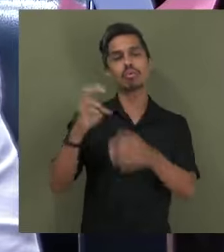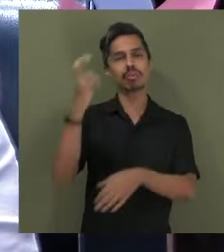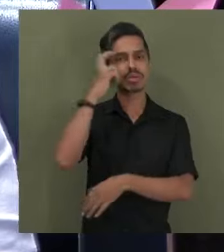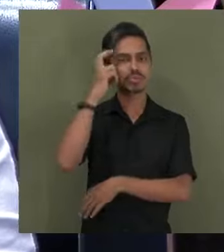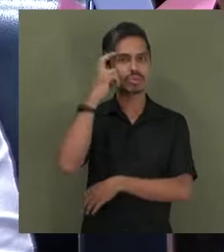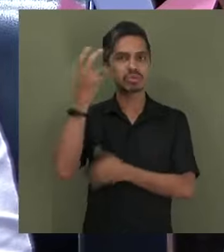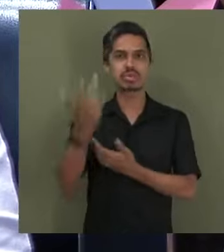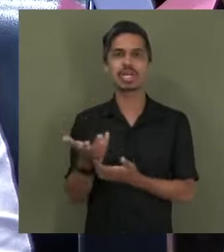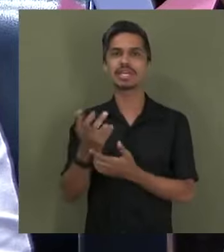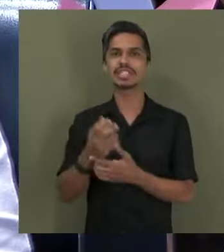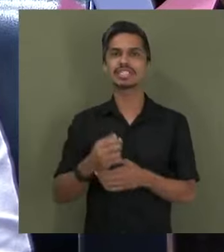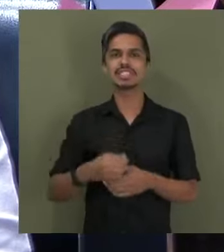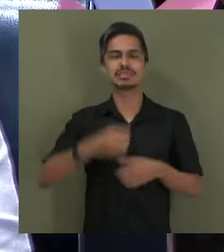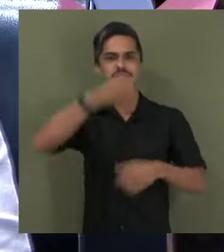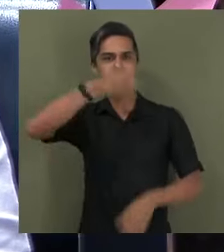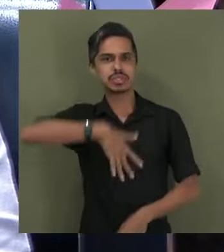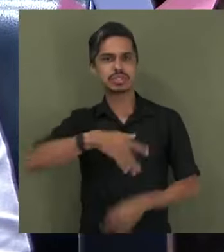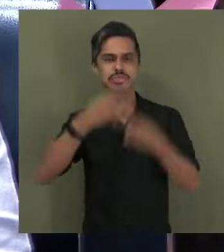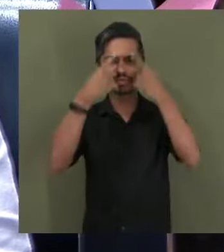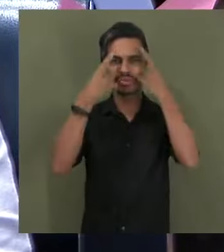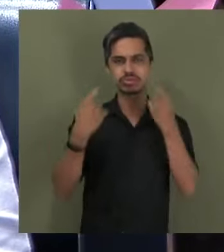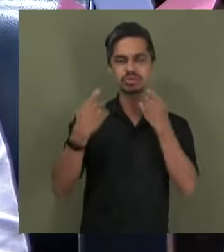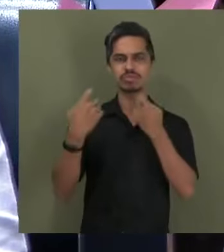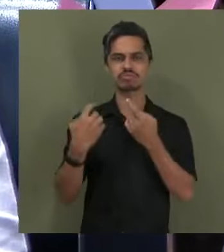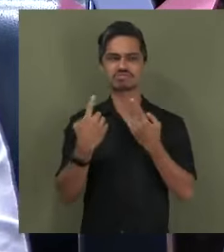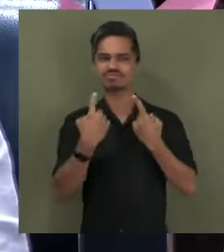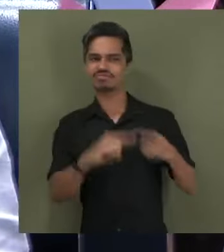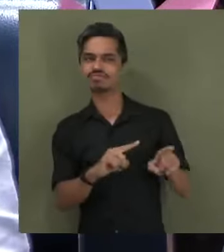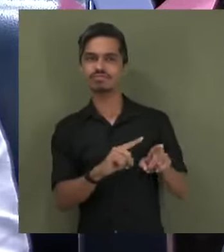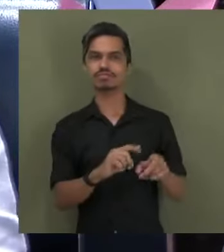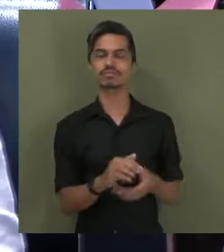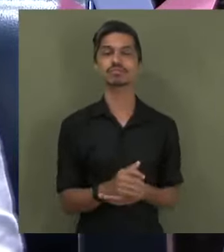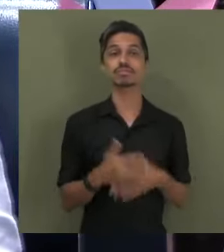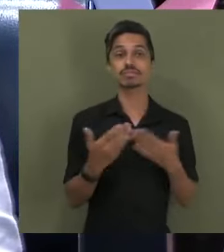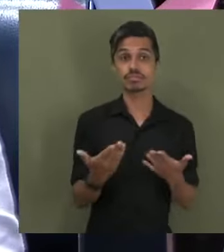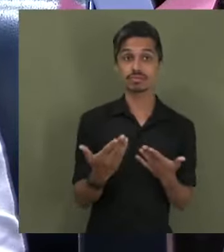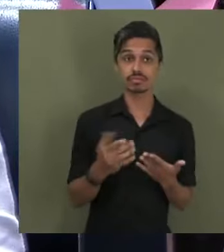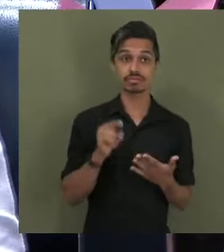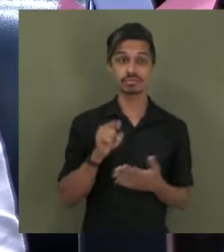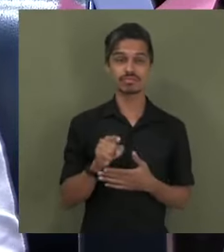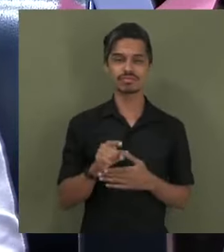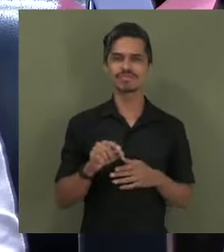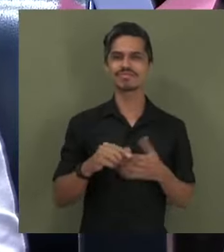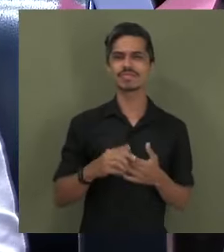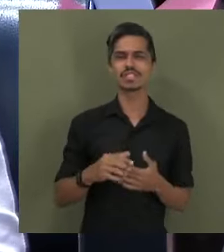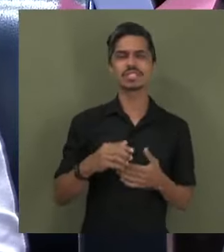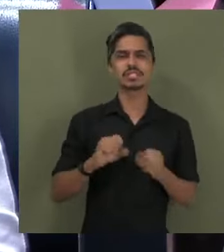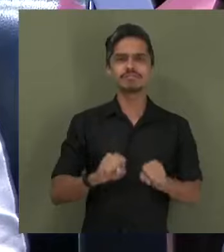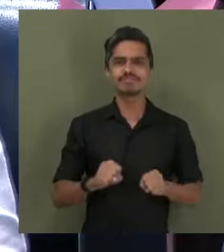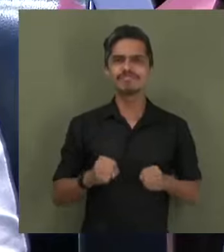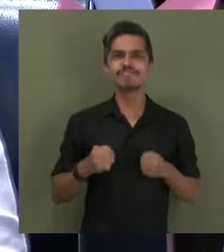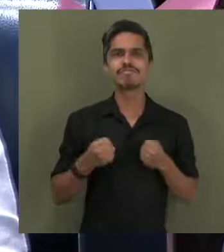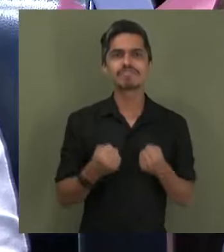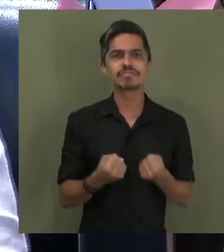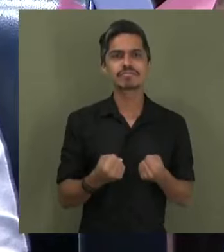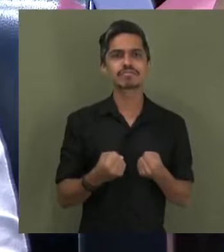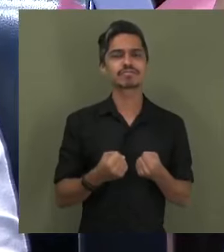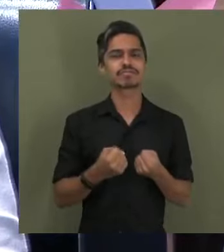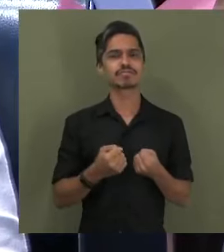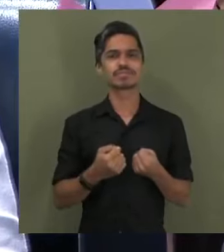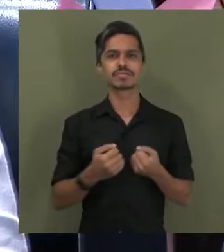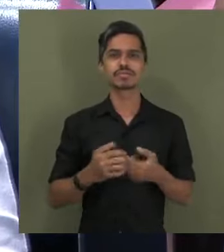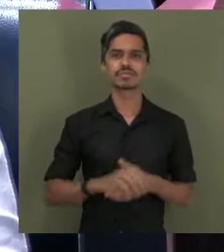discriminatória. Essa cultura, importa dizer, limita diuturnamente a vida de